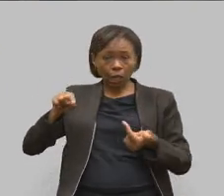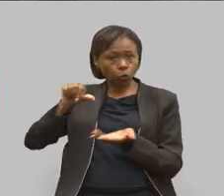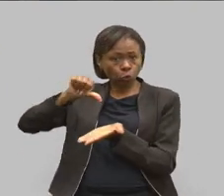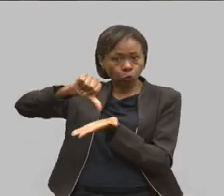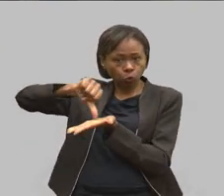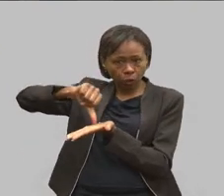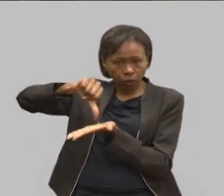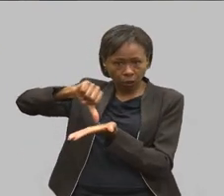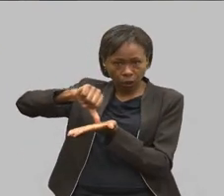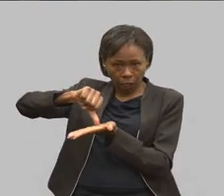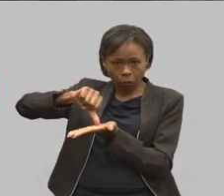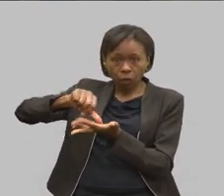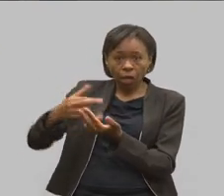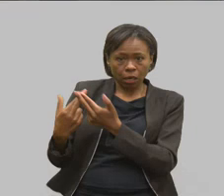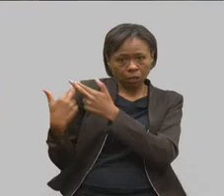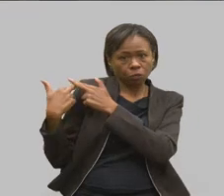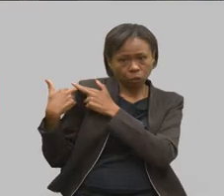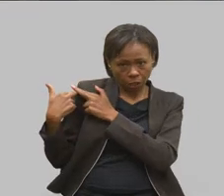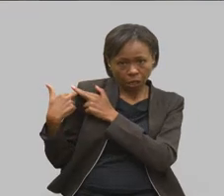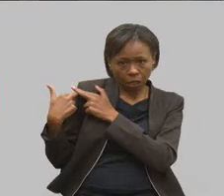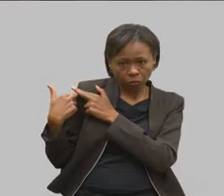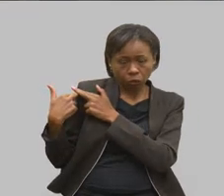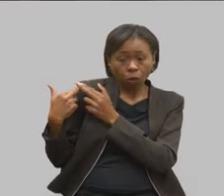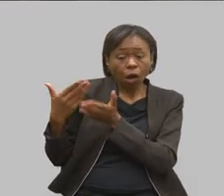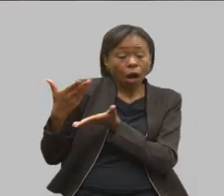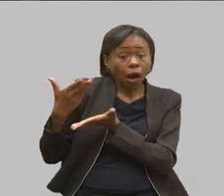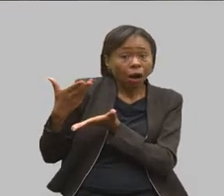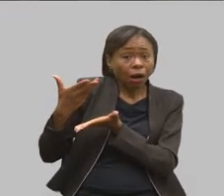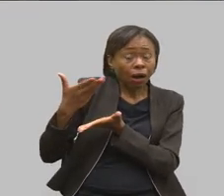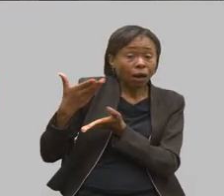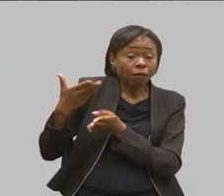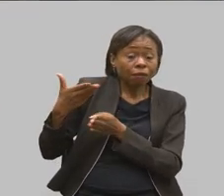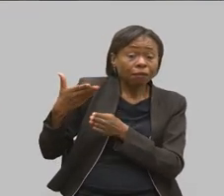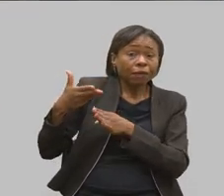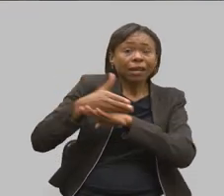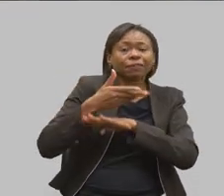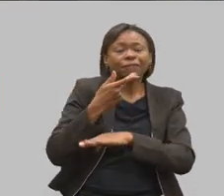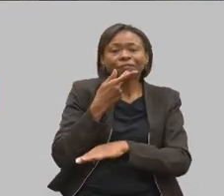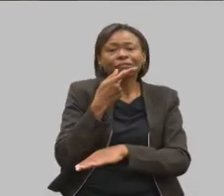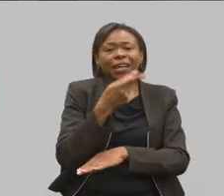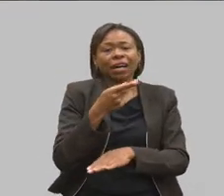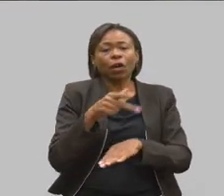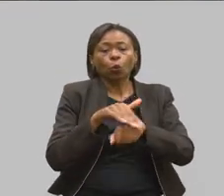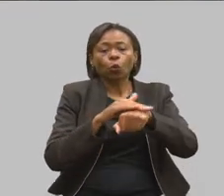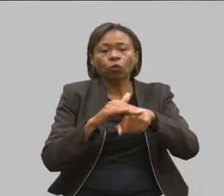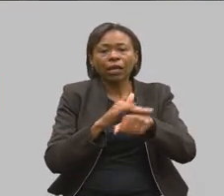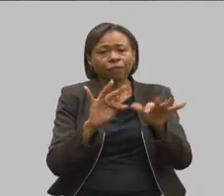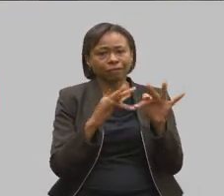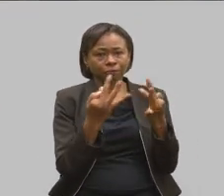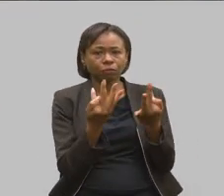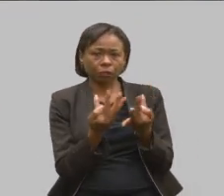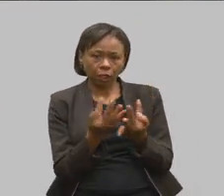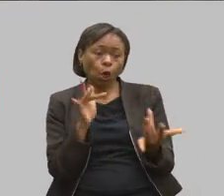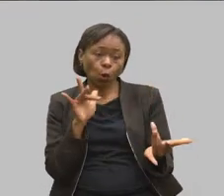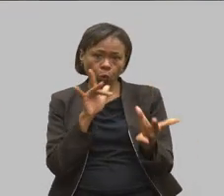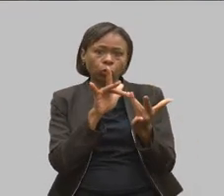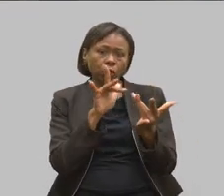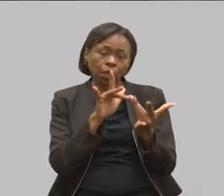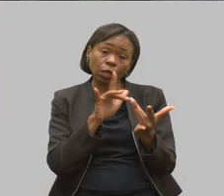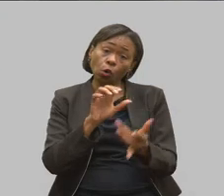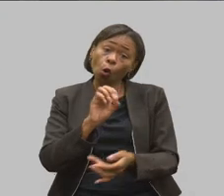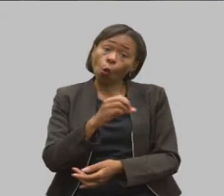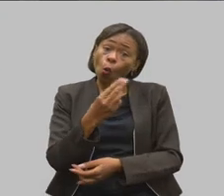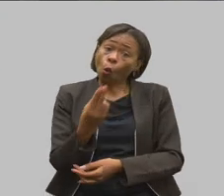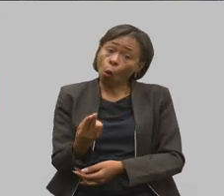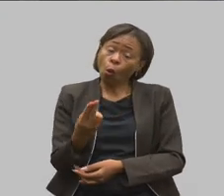o teste com a família sen não com a família com as referências de saúde da